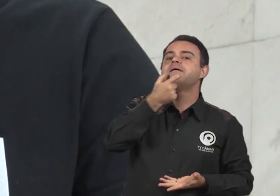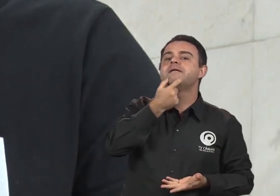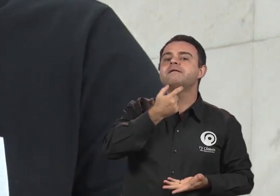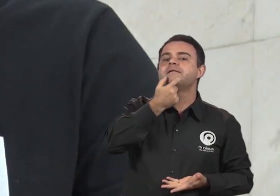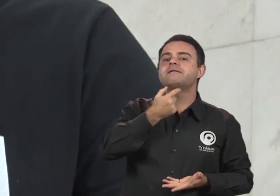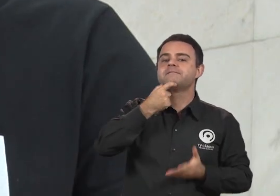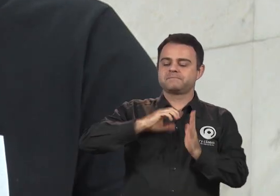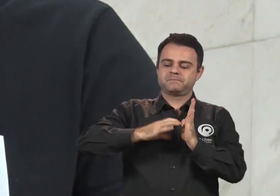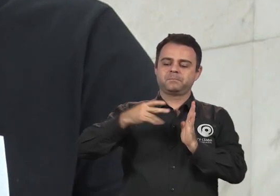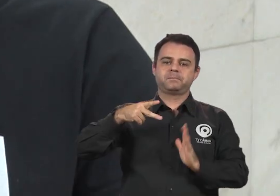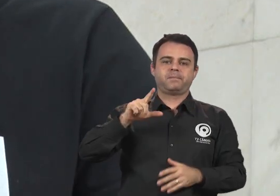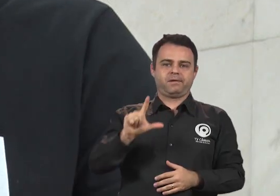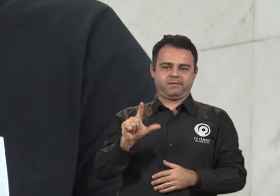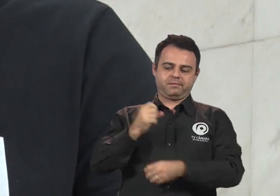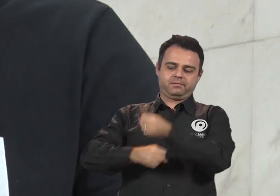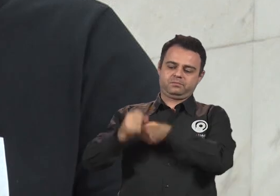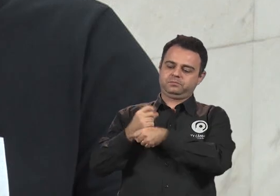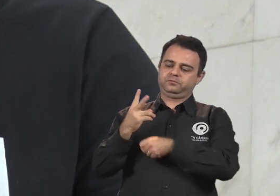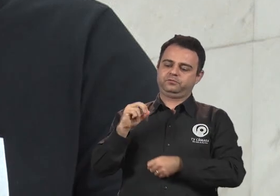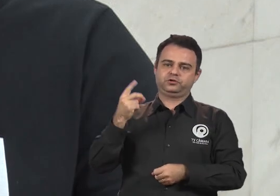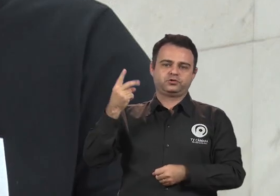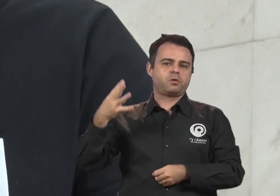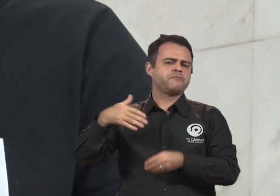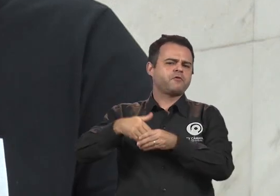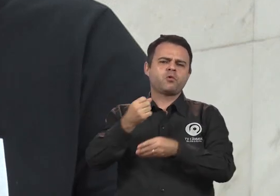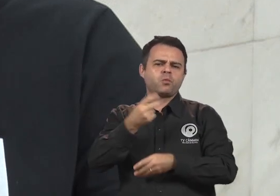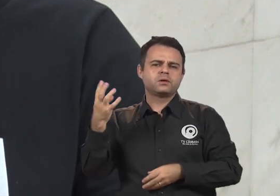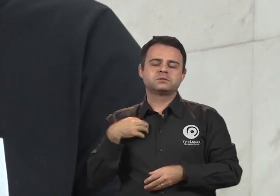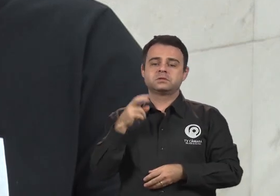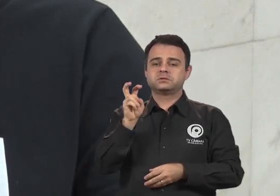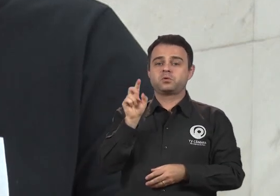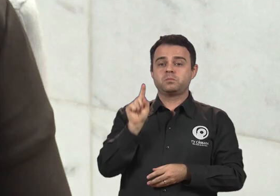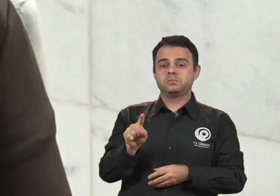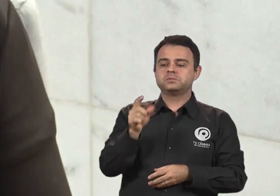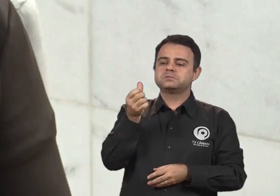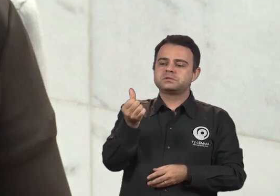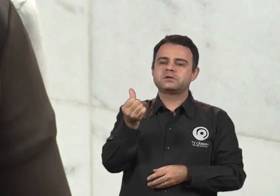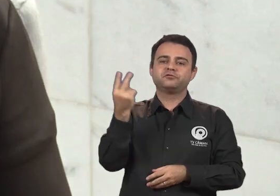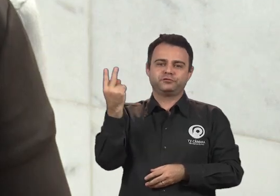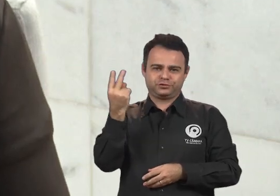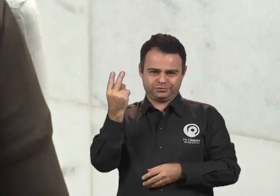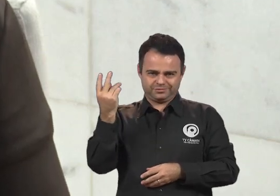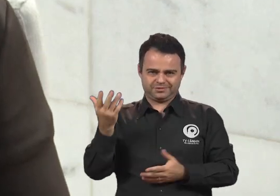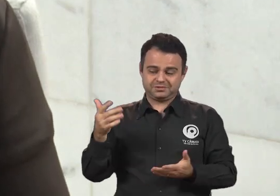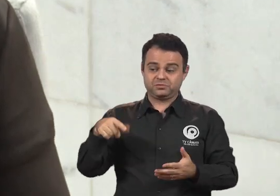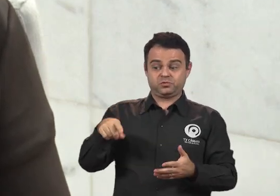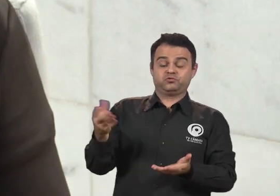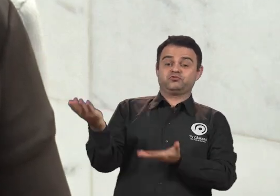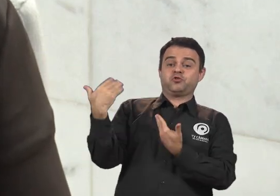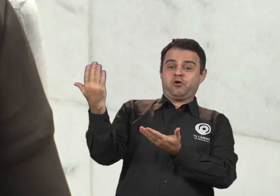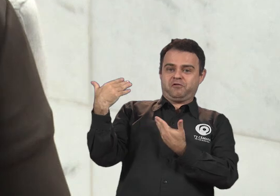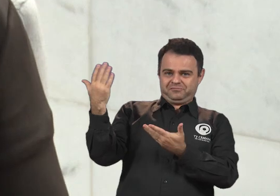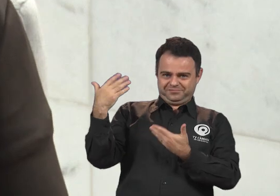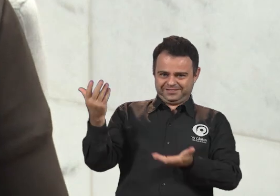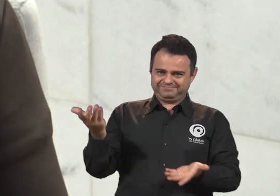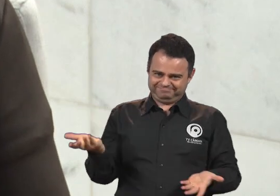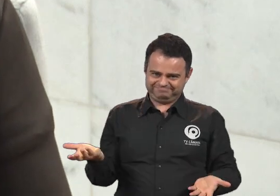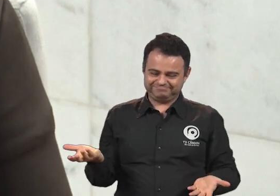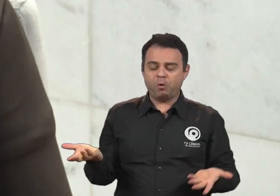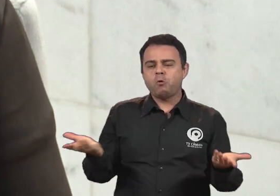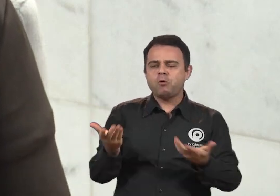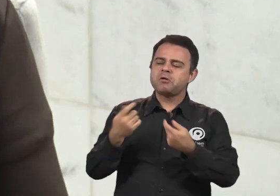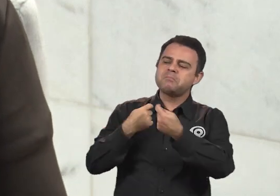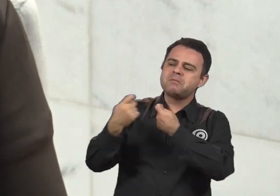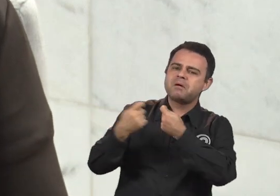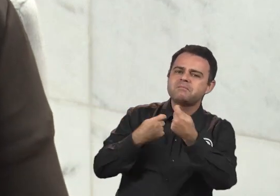do PL, eleito em 2024 com 5.602 votos, vereador mais jovem dessa legislatura. Vamos falar um pouquinho